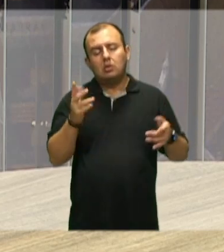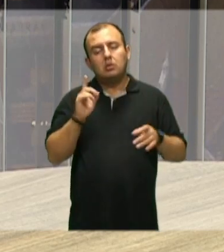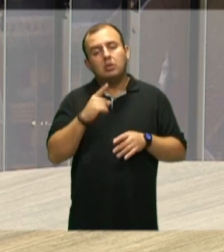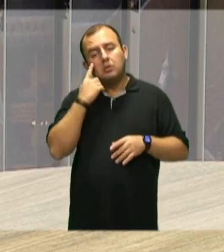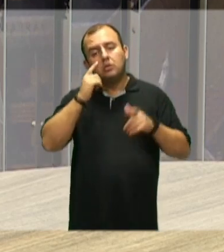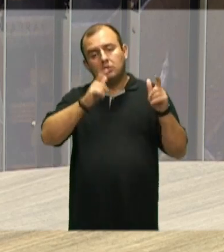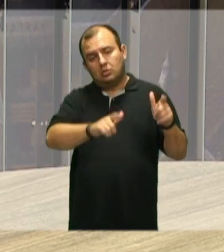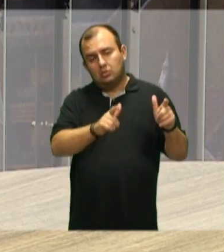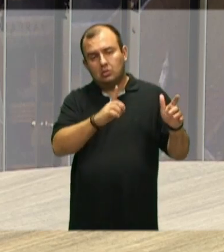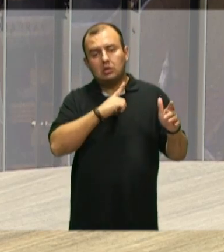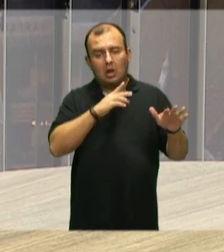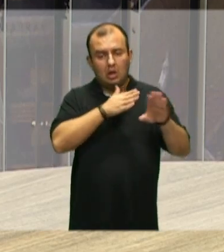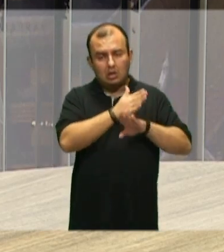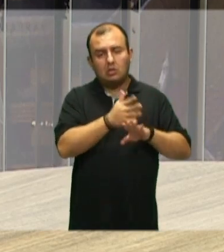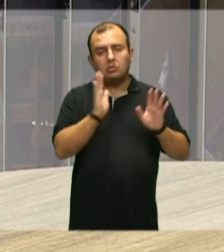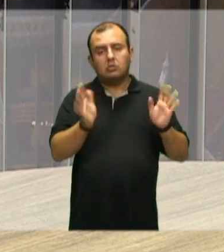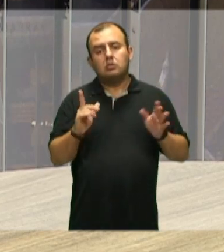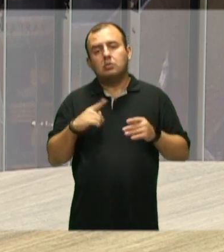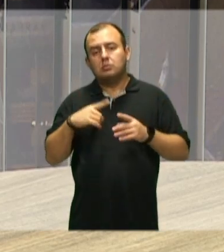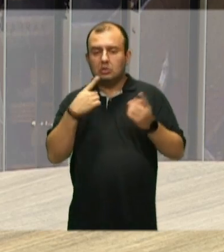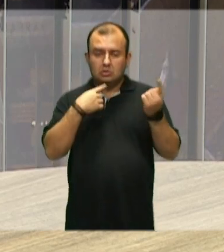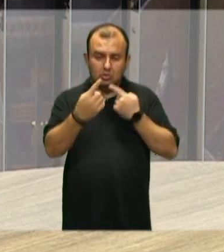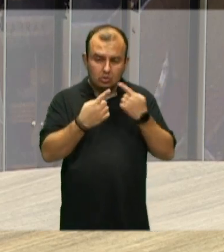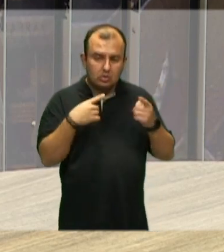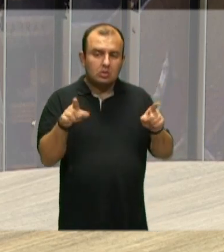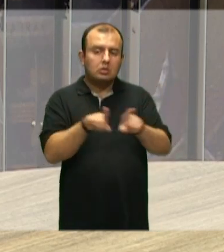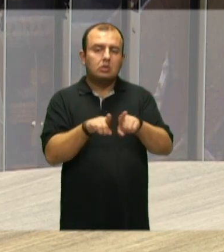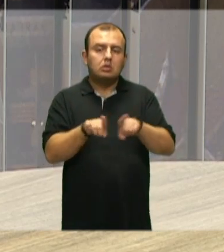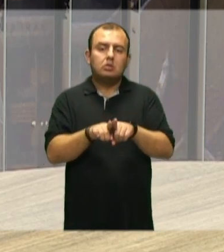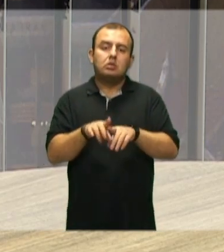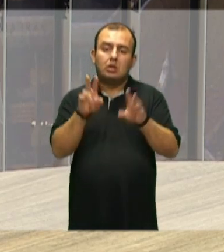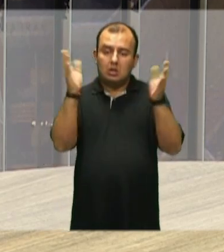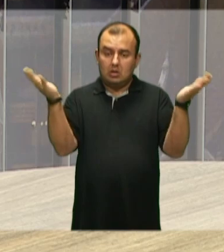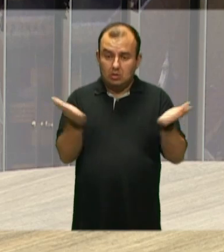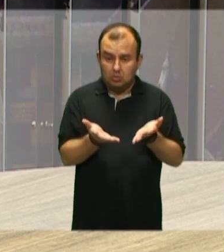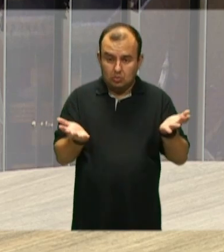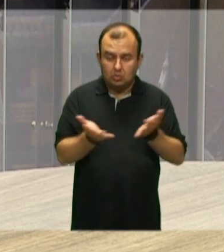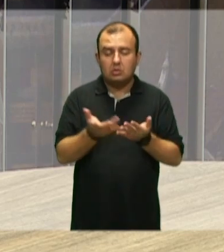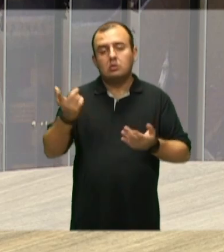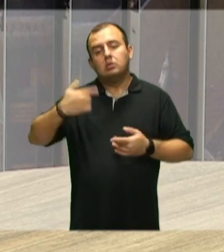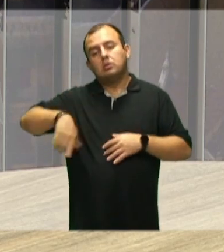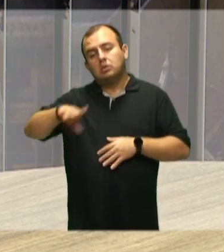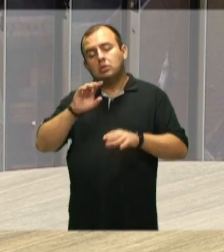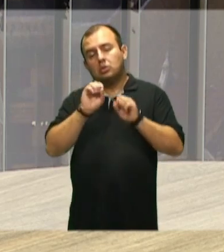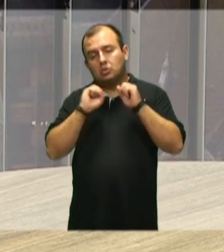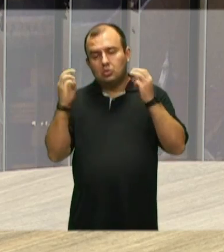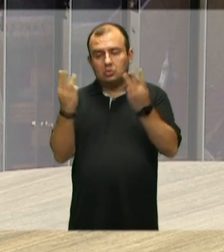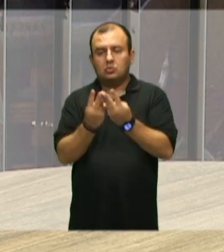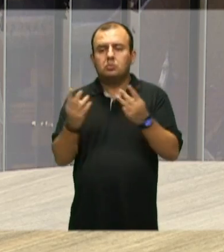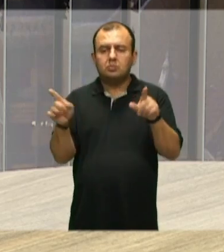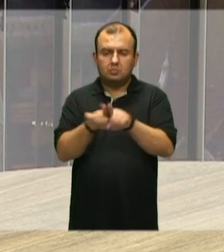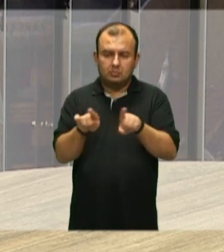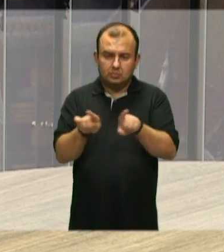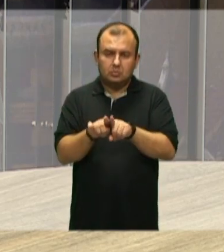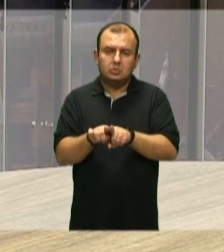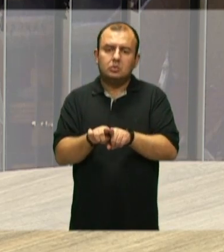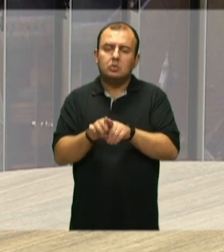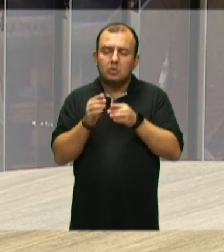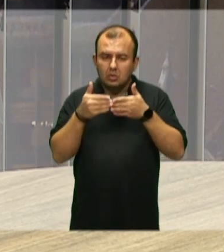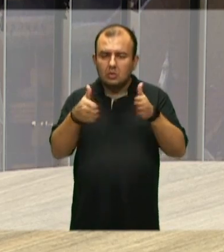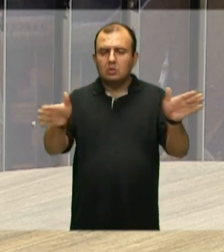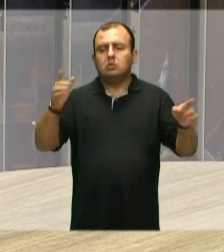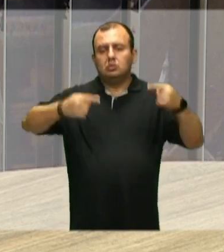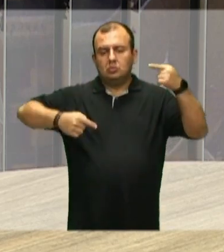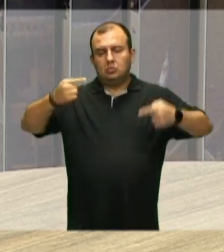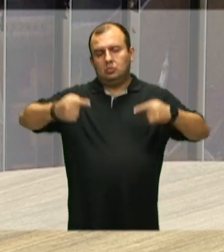esse lugar, porque ela já tem acesso, mas para dialogar com essa criança que é desse tempo. Então, eu acho que esse workshop também abre um pouco esse campo de